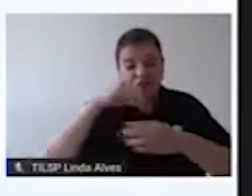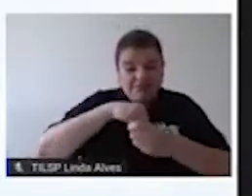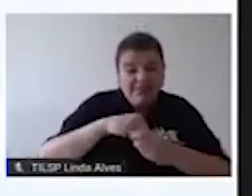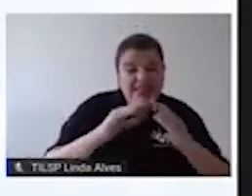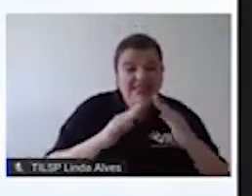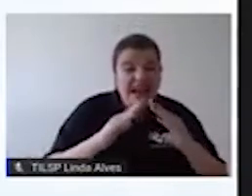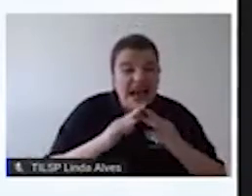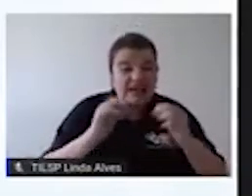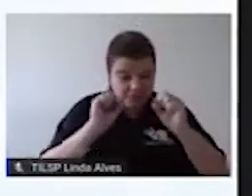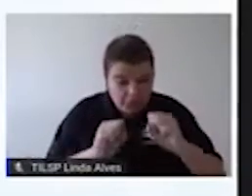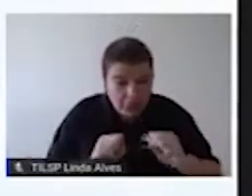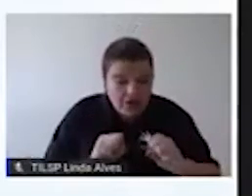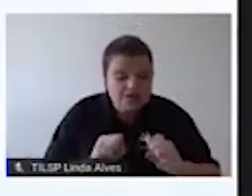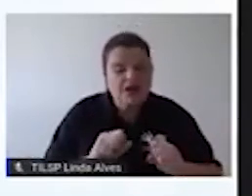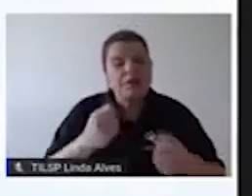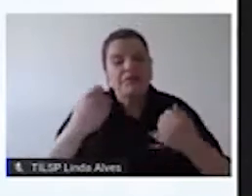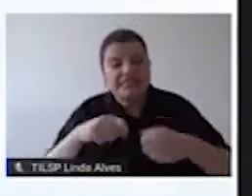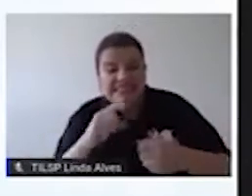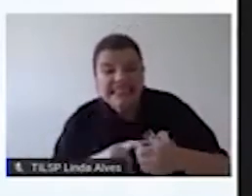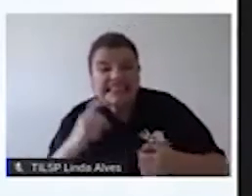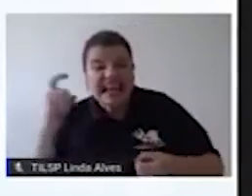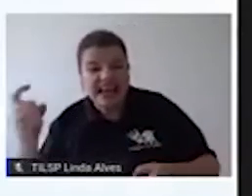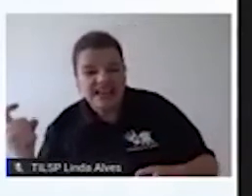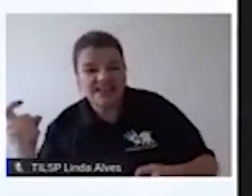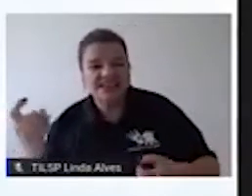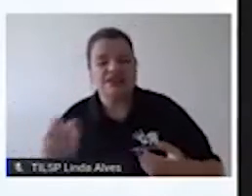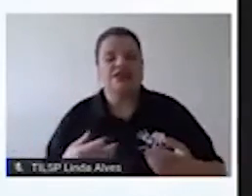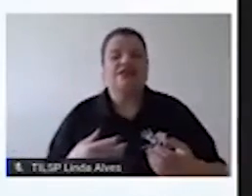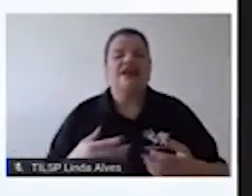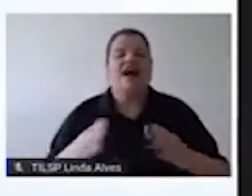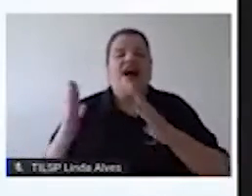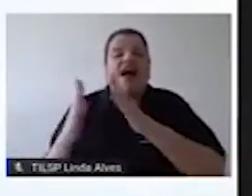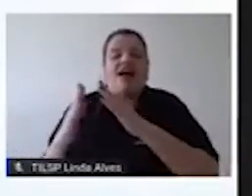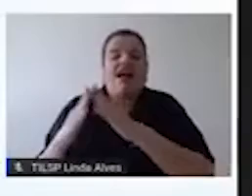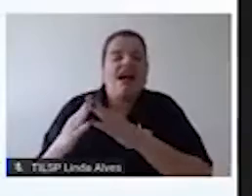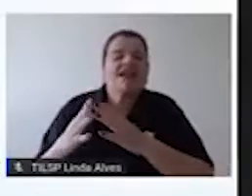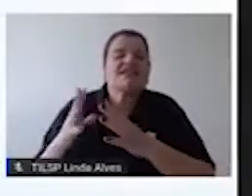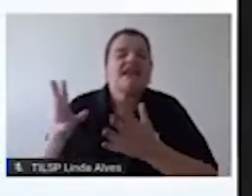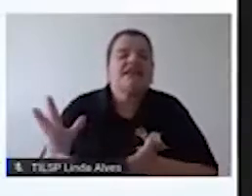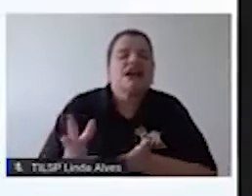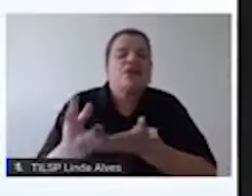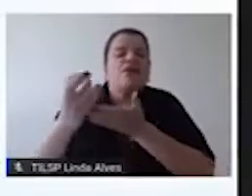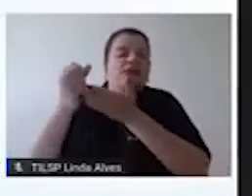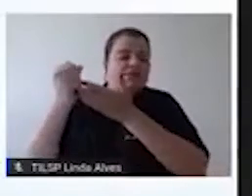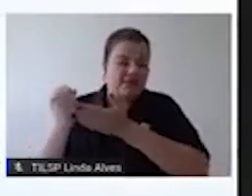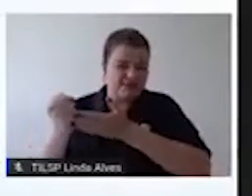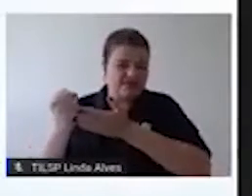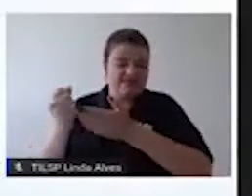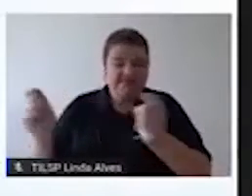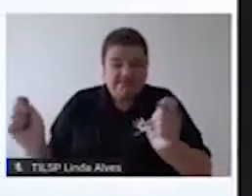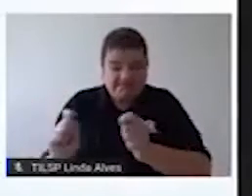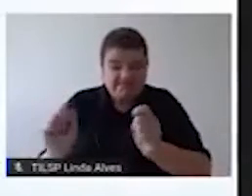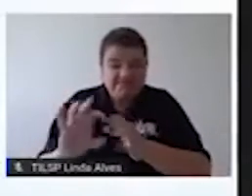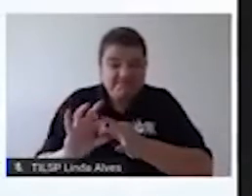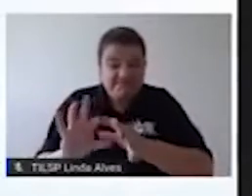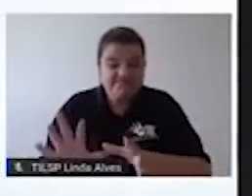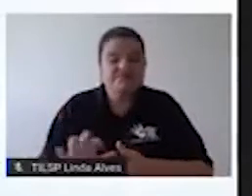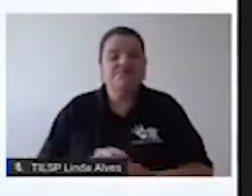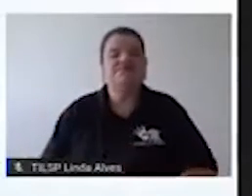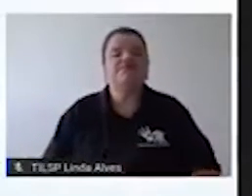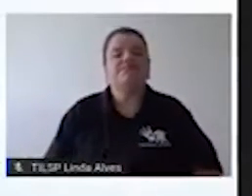tem que sair. Então, a casa de acolhimento, né, a casa da mulher que a gente tem aqui, é uma